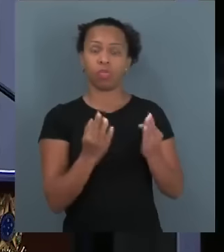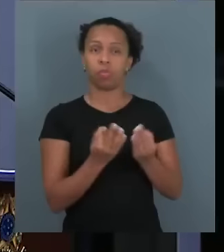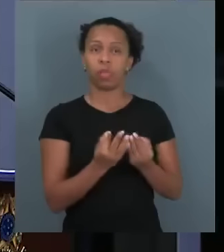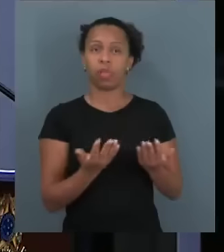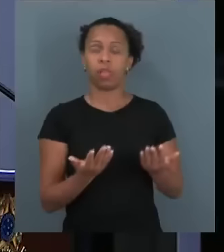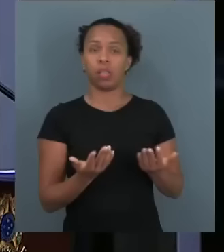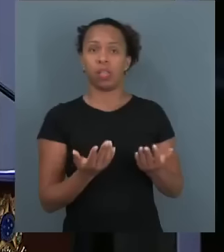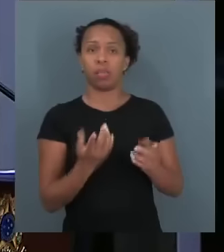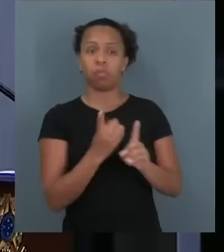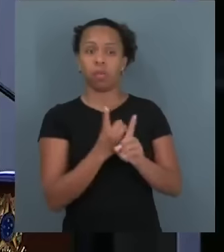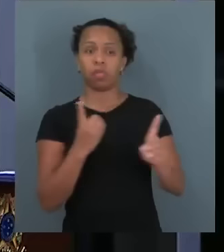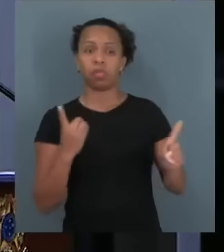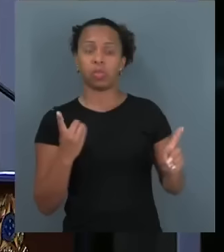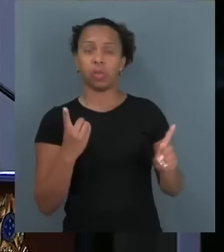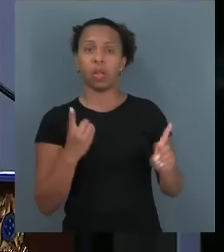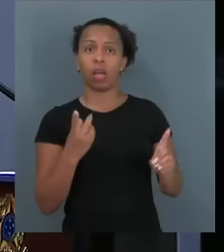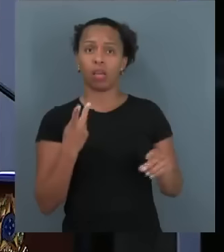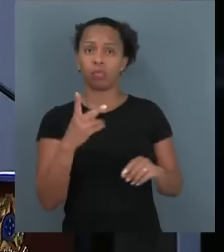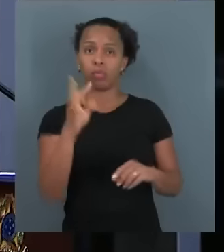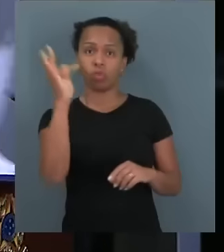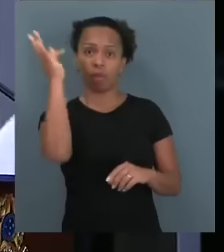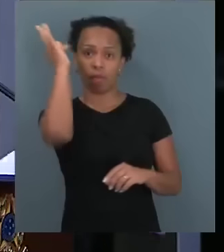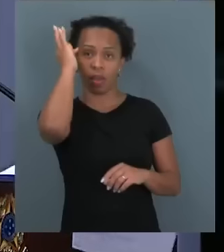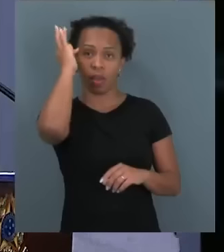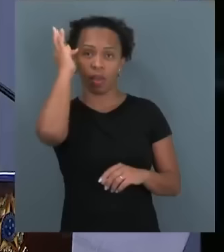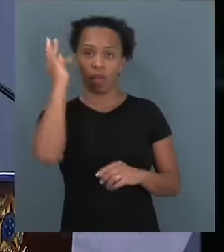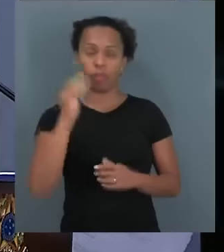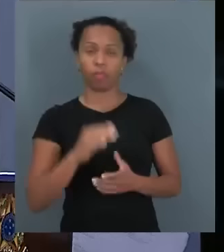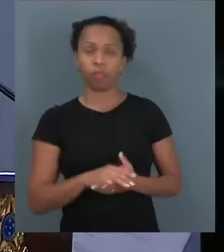para isolá-lo de sua fé.